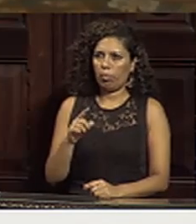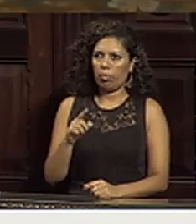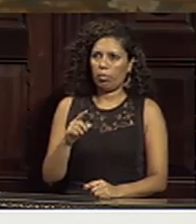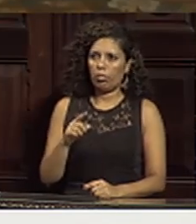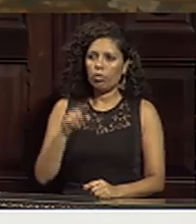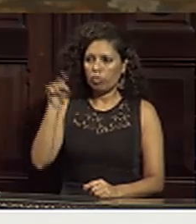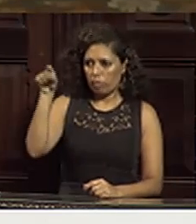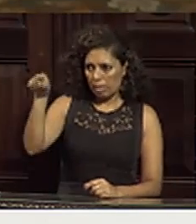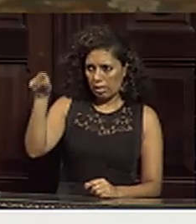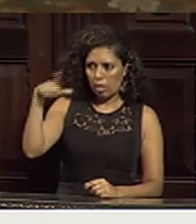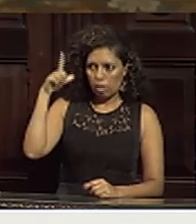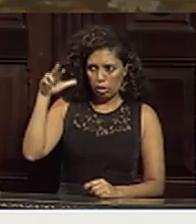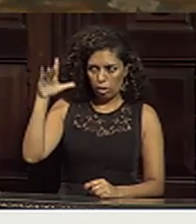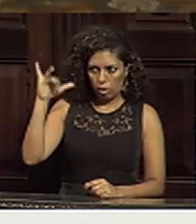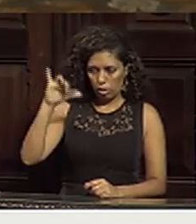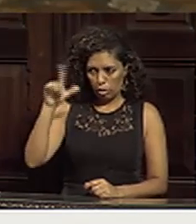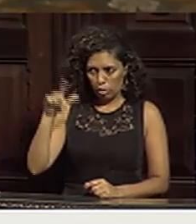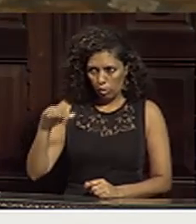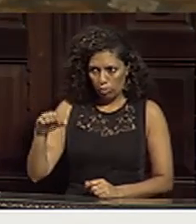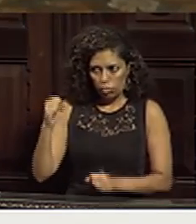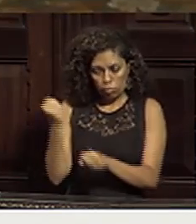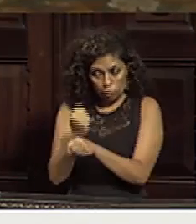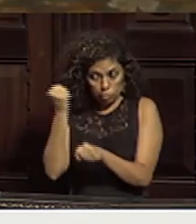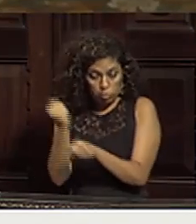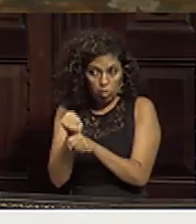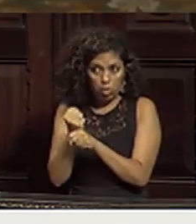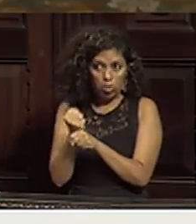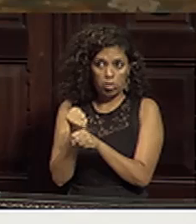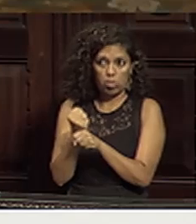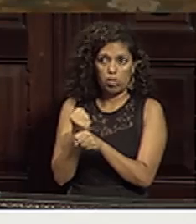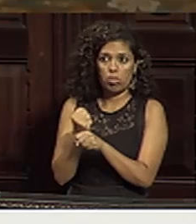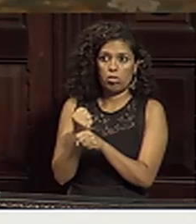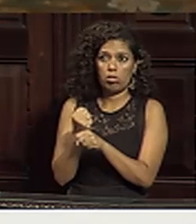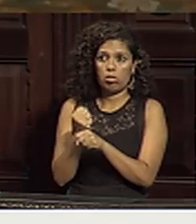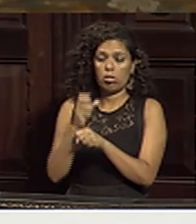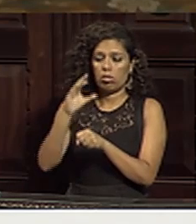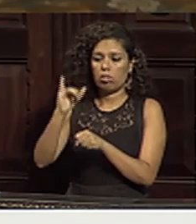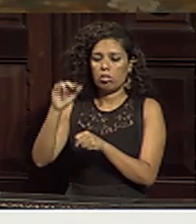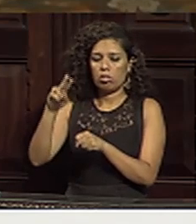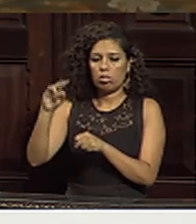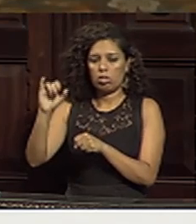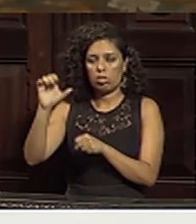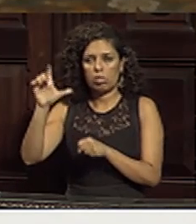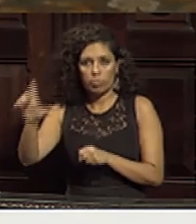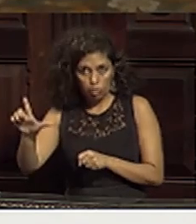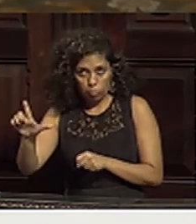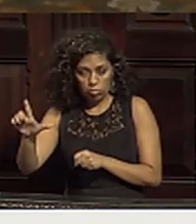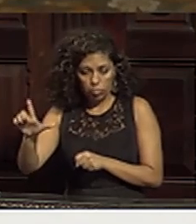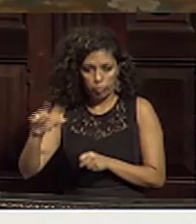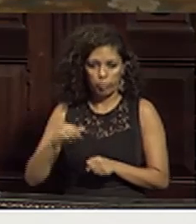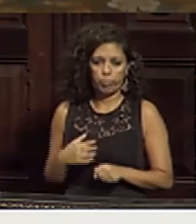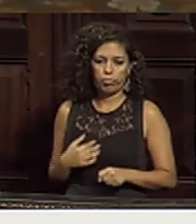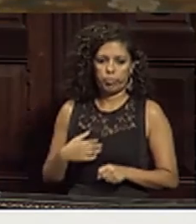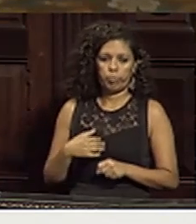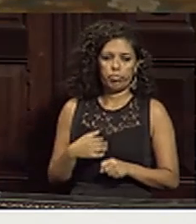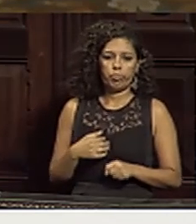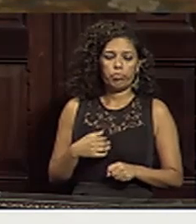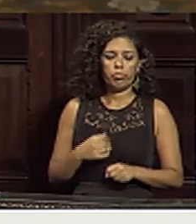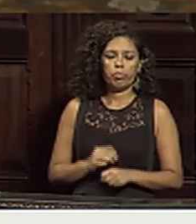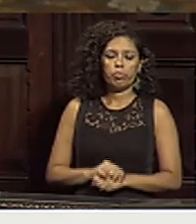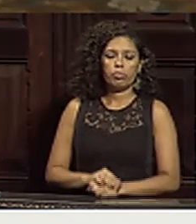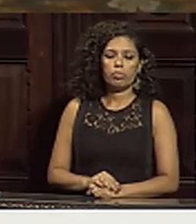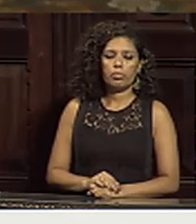é engenheiro e fez questão de registrar as minhas manifestações em relação a Vossa